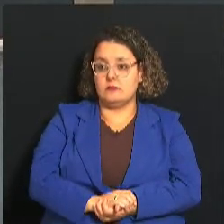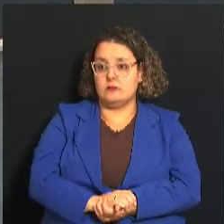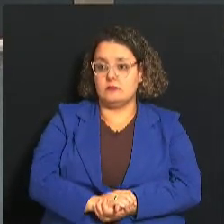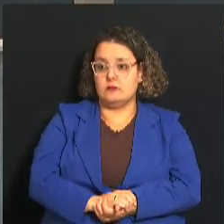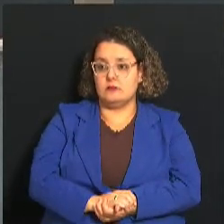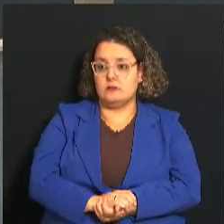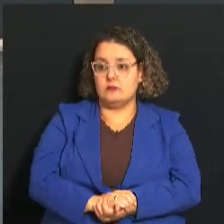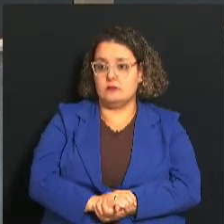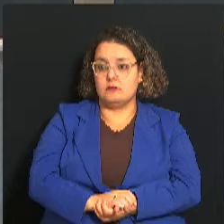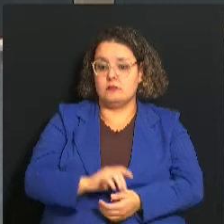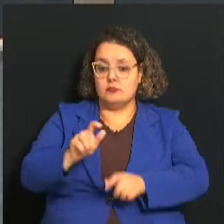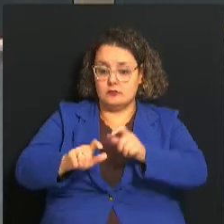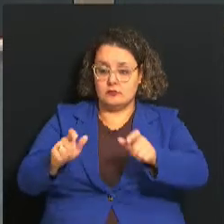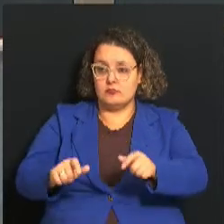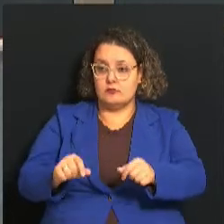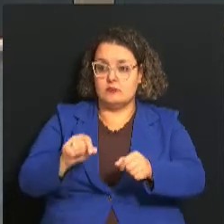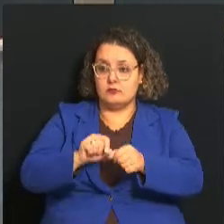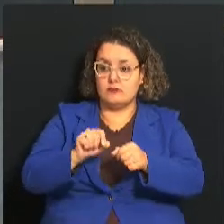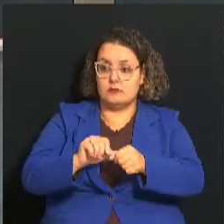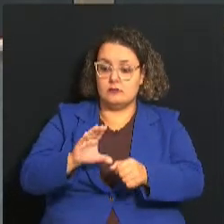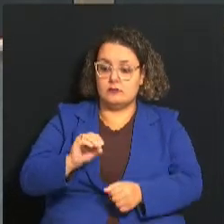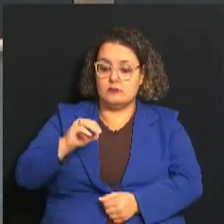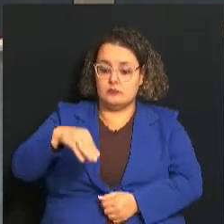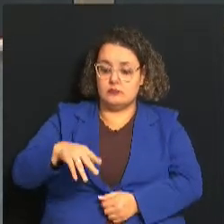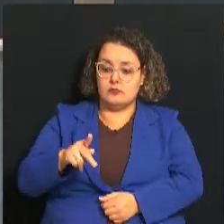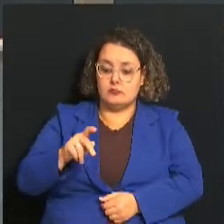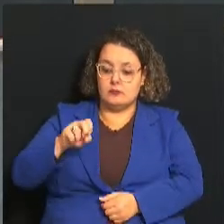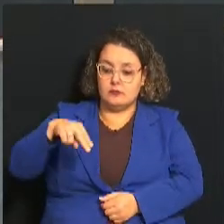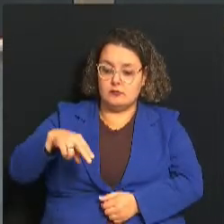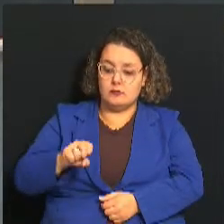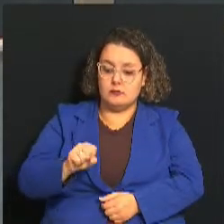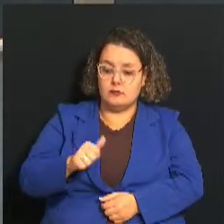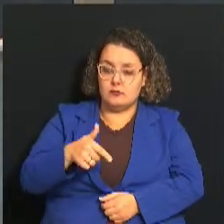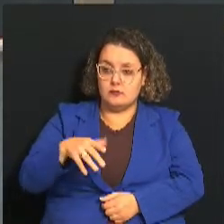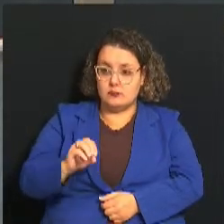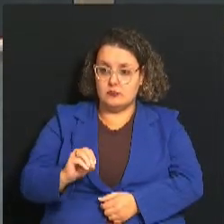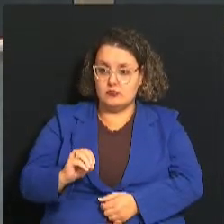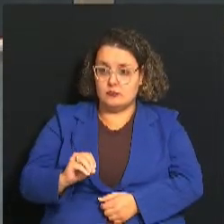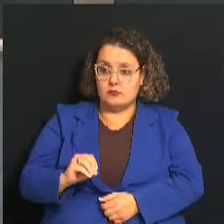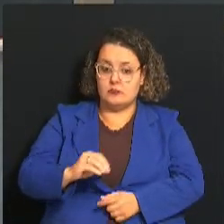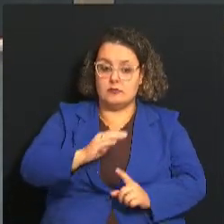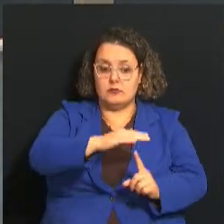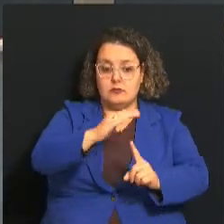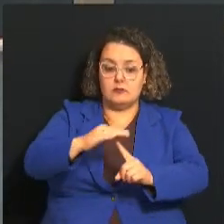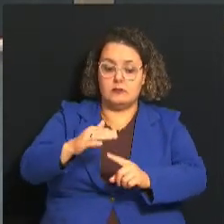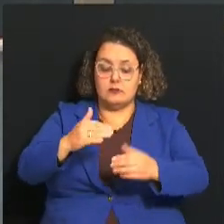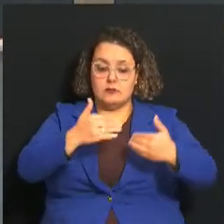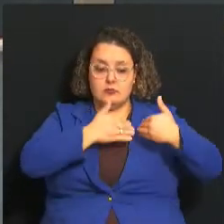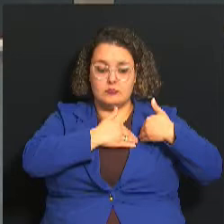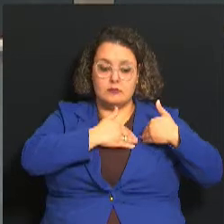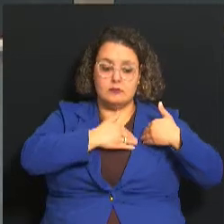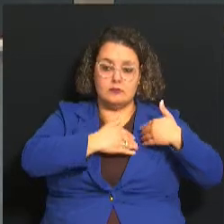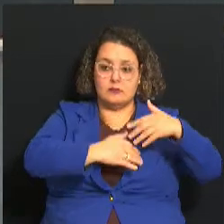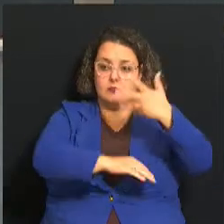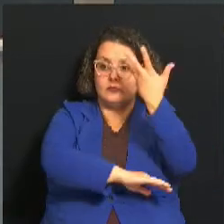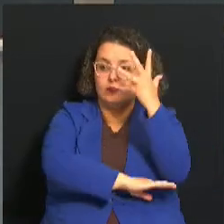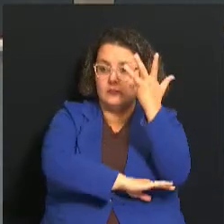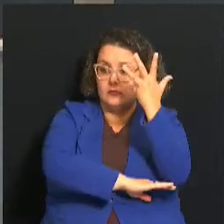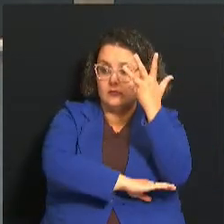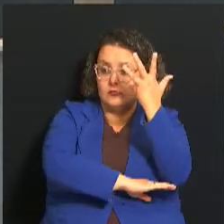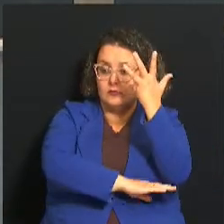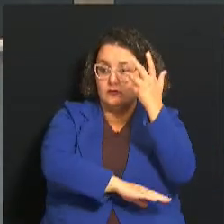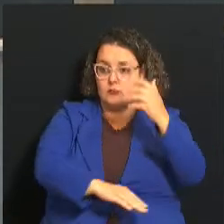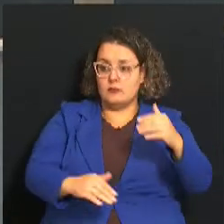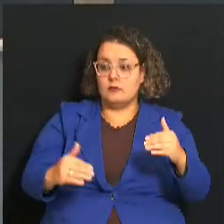uma compensação ambiental, ele é responsável por aquela planta, por aquela árvore,